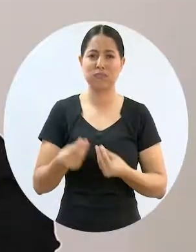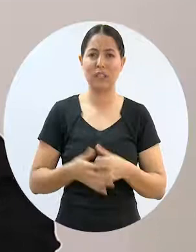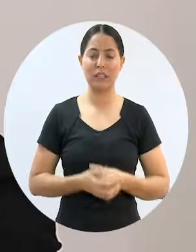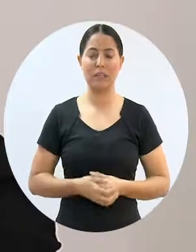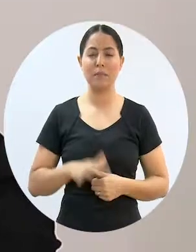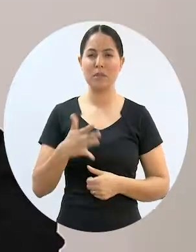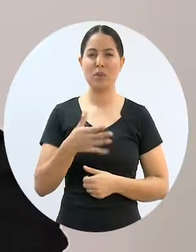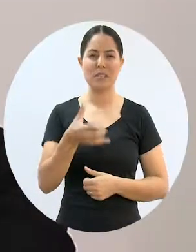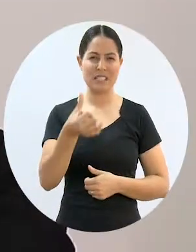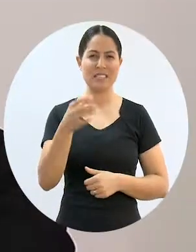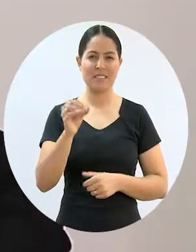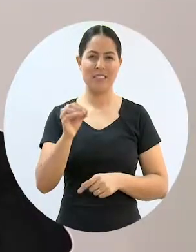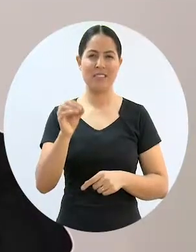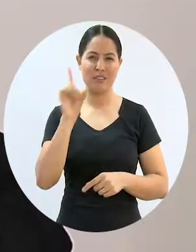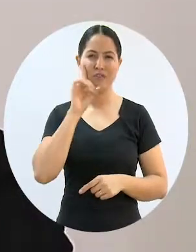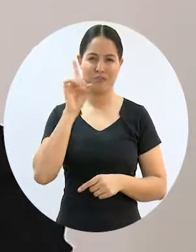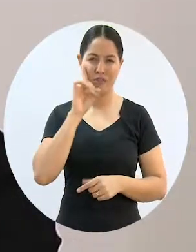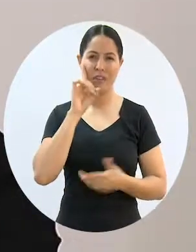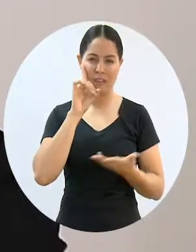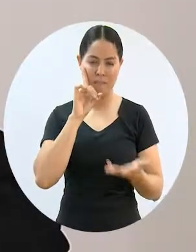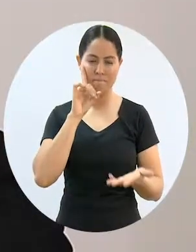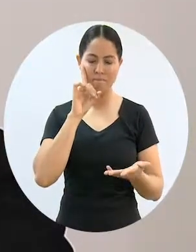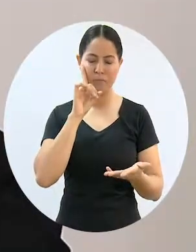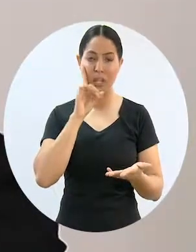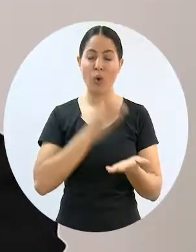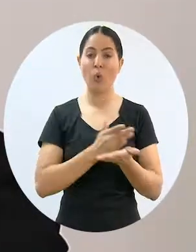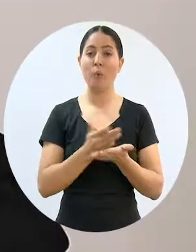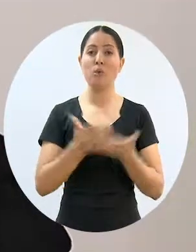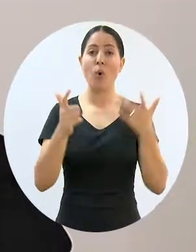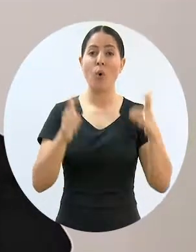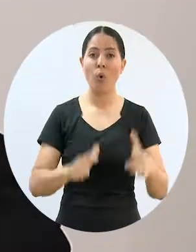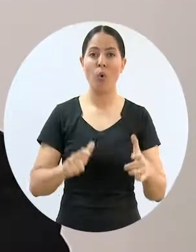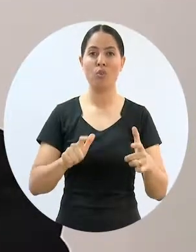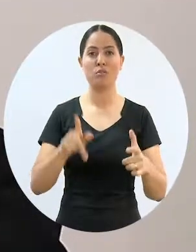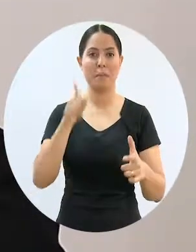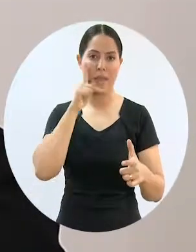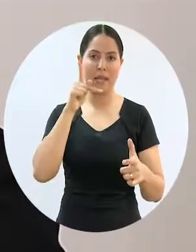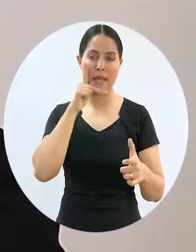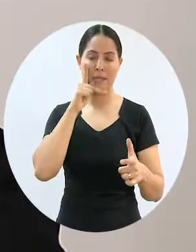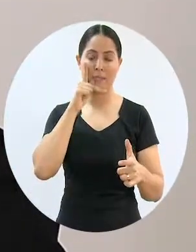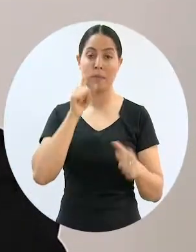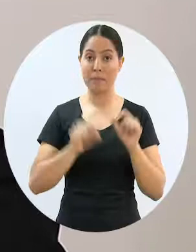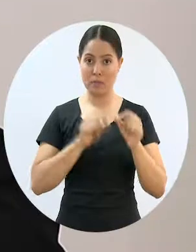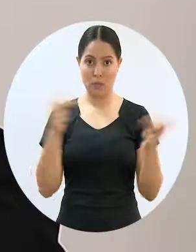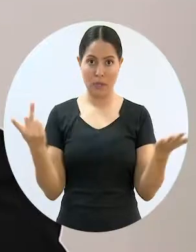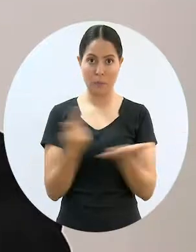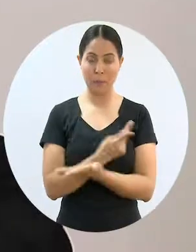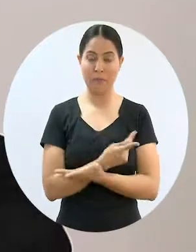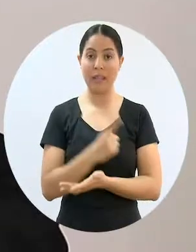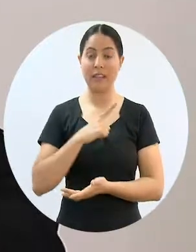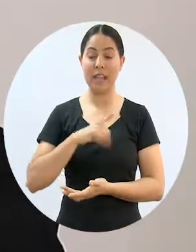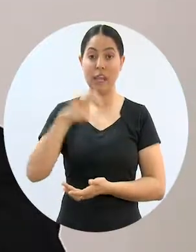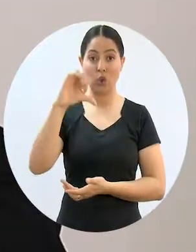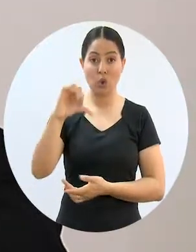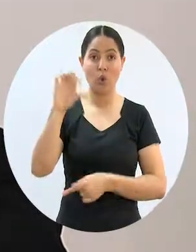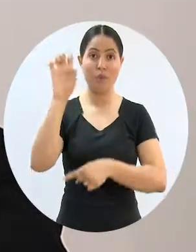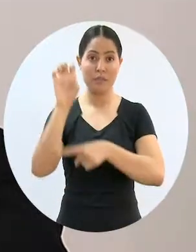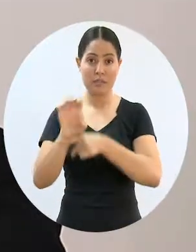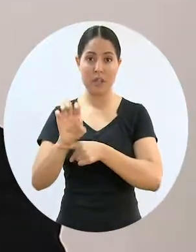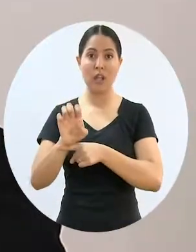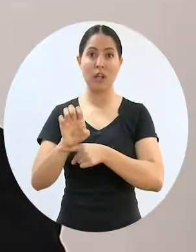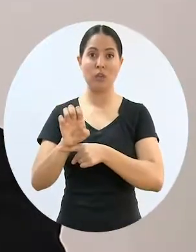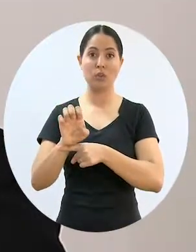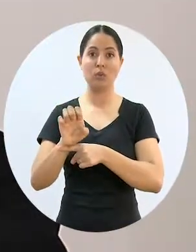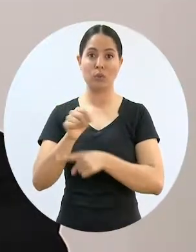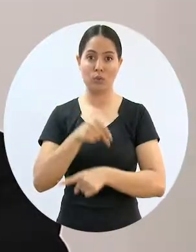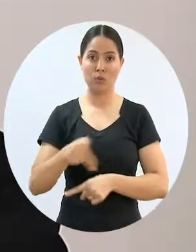de óleo surgiram há aproximadamente 60 dias, as primeiras foram identificadas no estado da Paraíba, mas de fato todos os 9 estados da